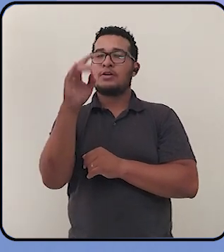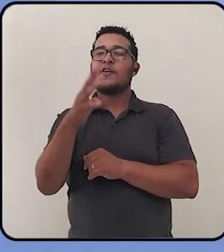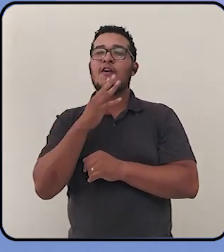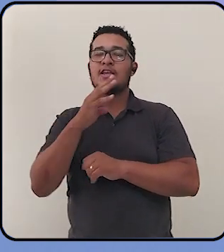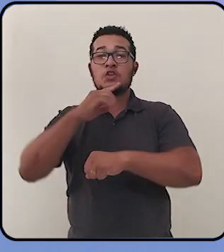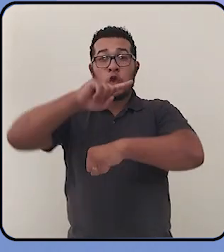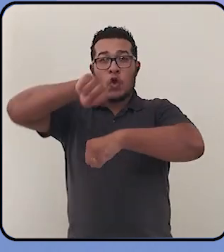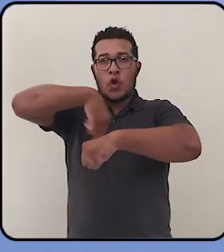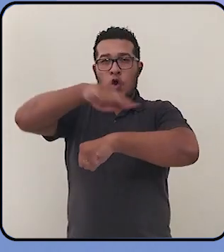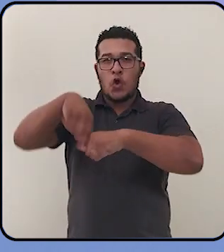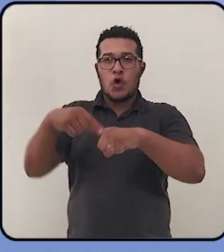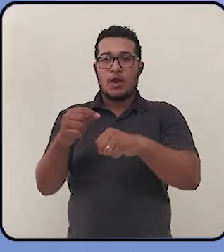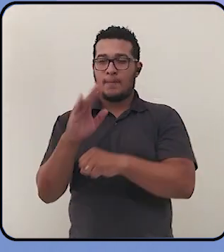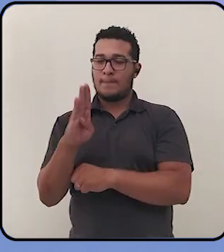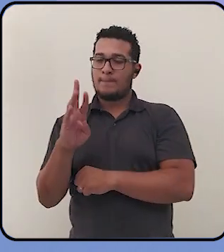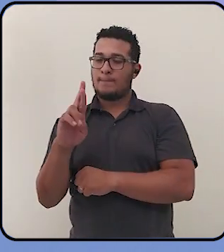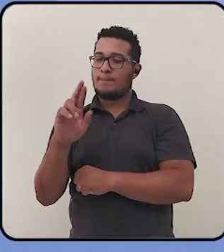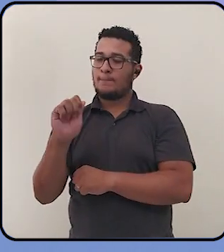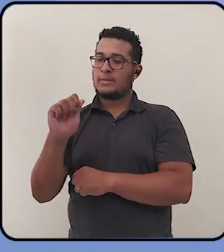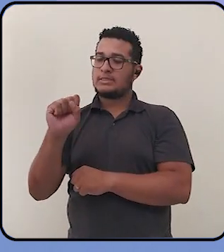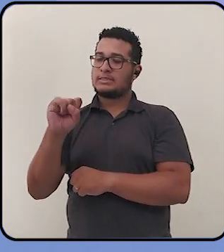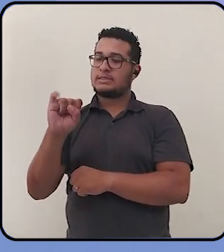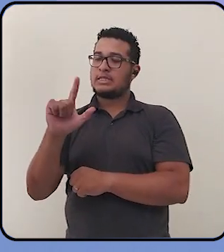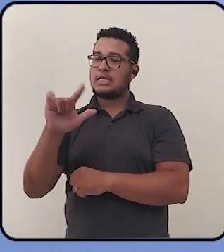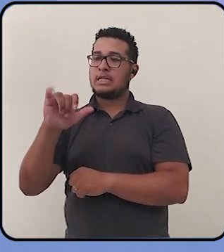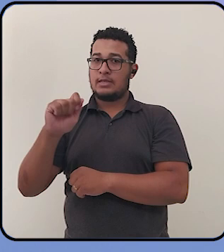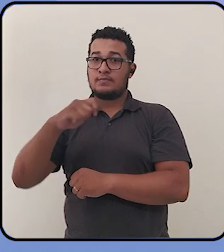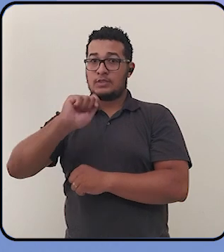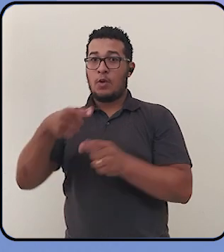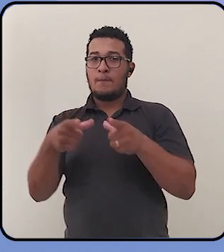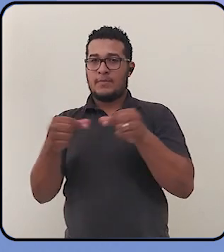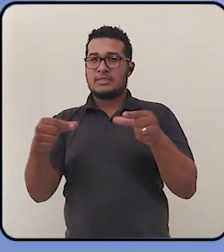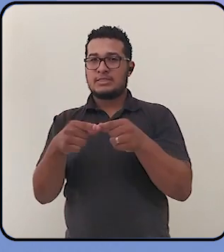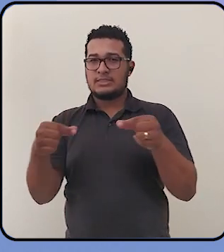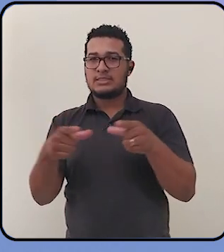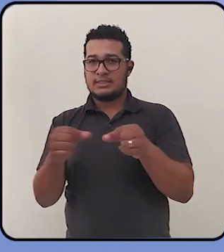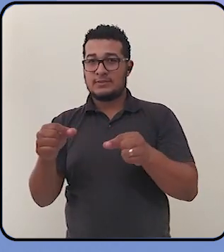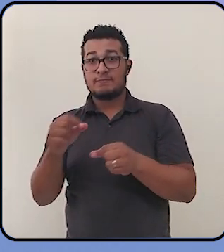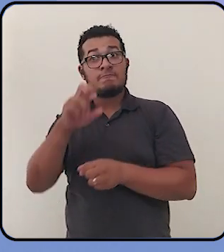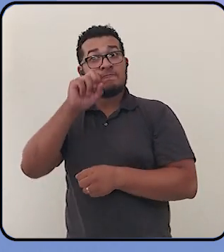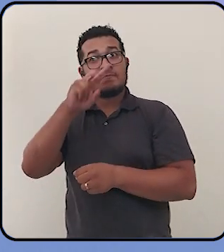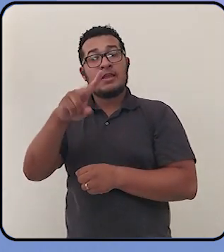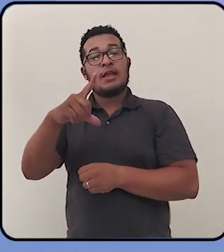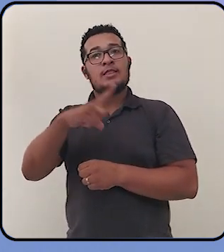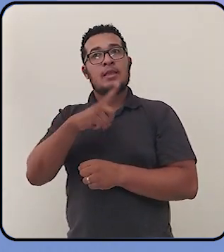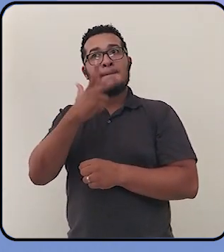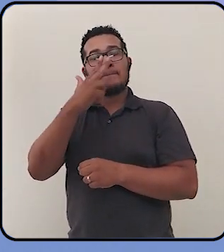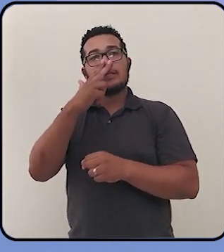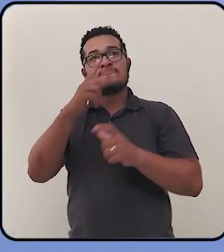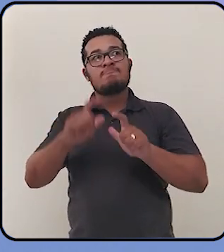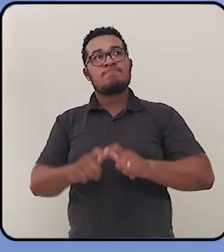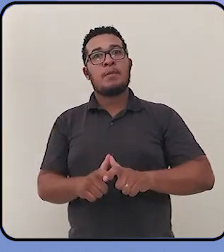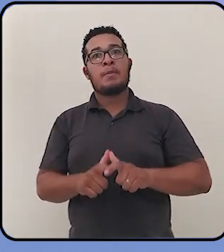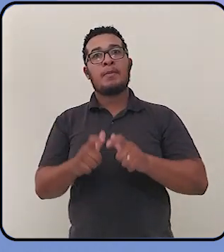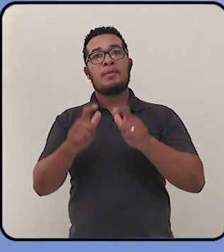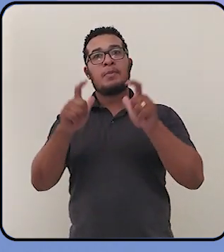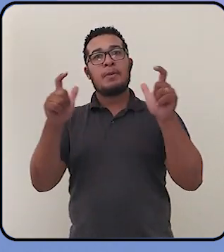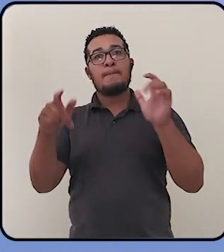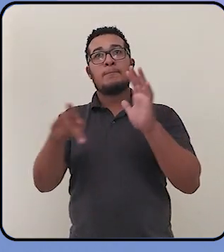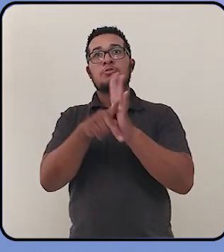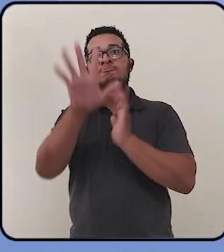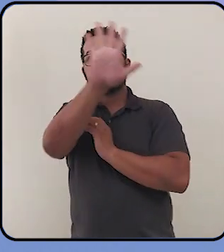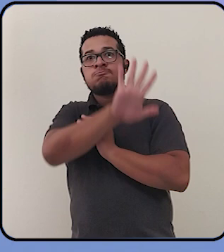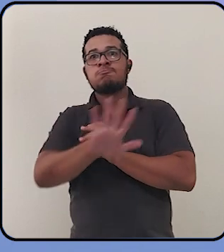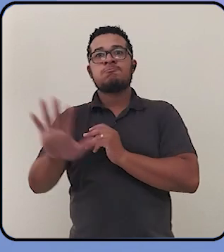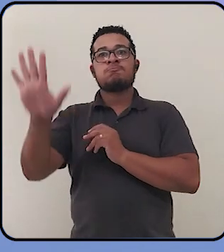-3, é o fuso principal. É a chamada hora de Brasília. Conforme vocês podem ver no mapa, é